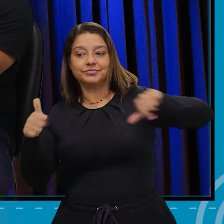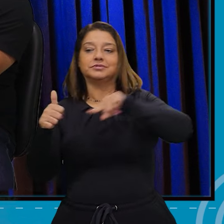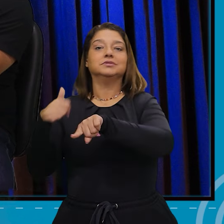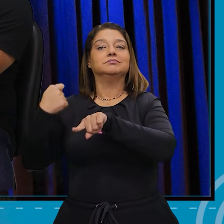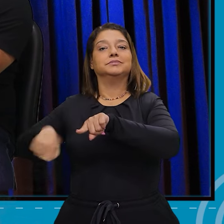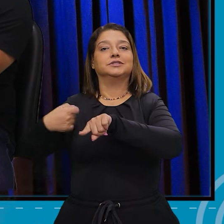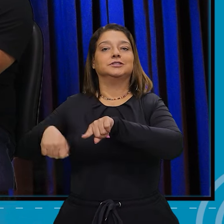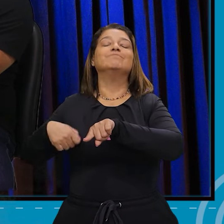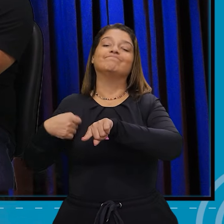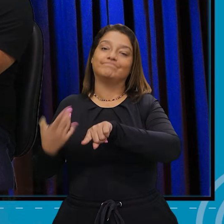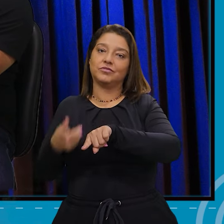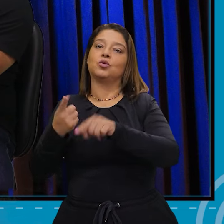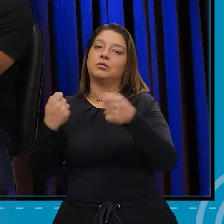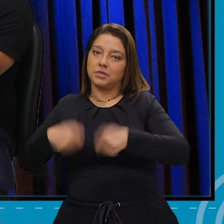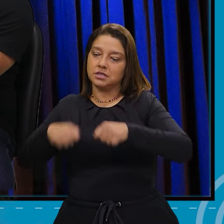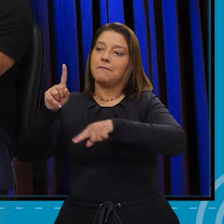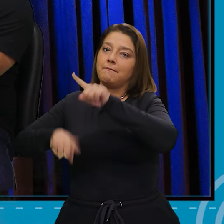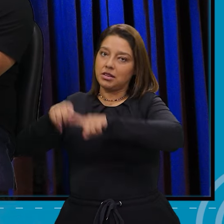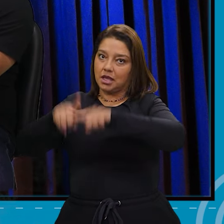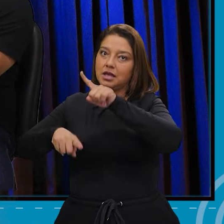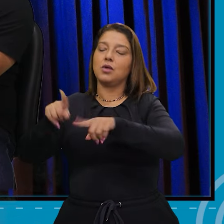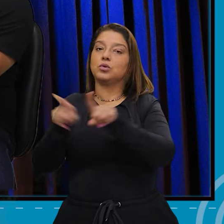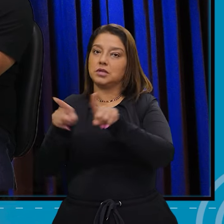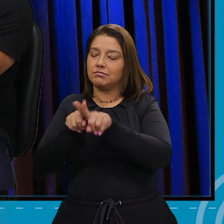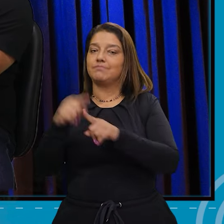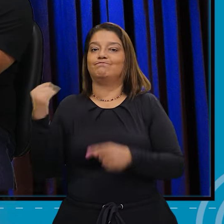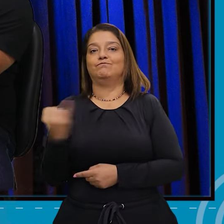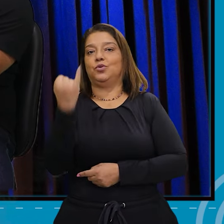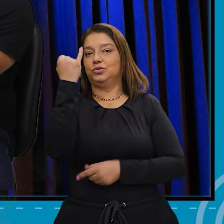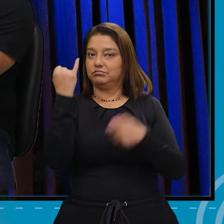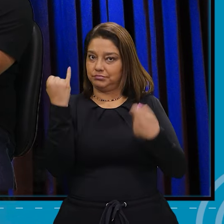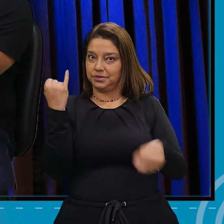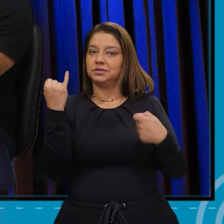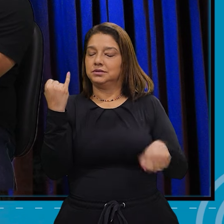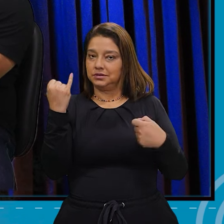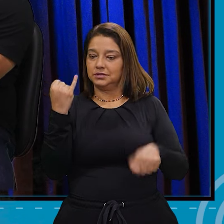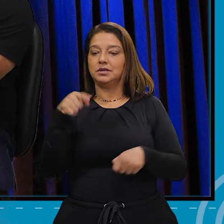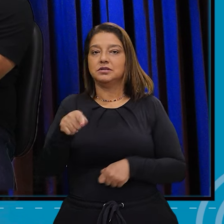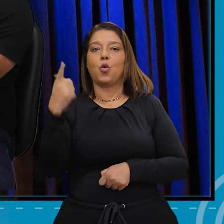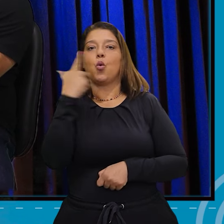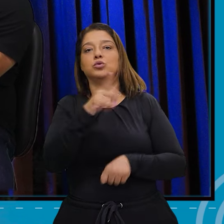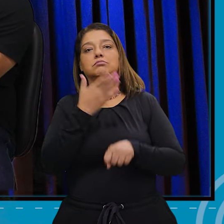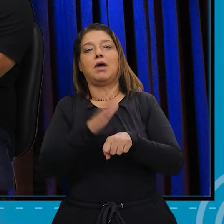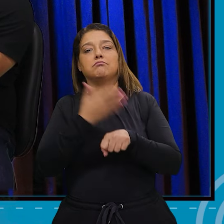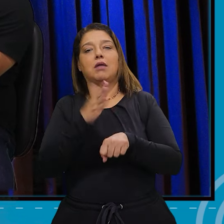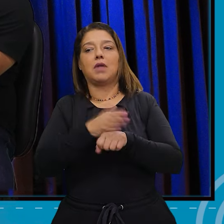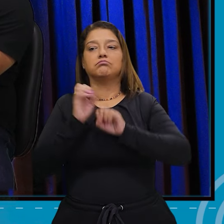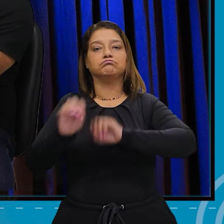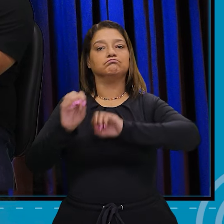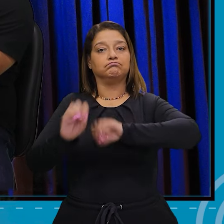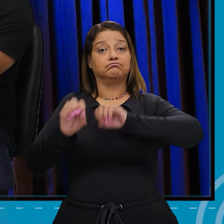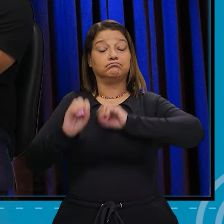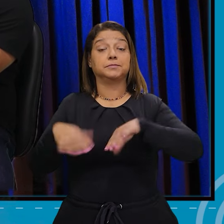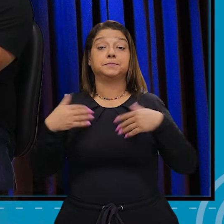da escola, e a necessidade também de materiais específicos é muito importante para o desenvolvimento